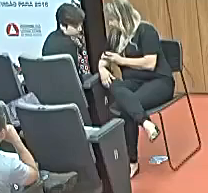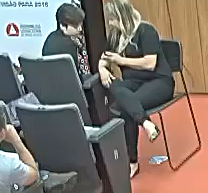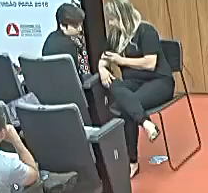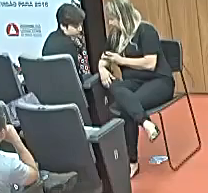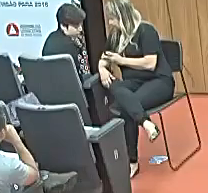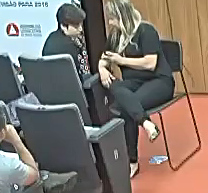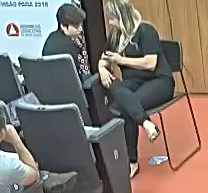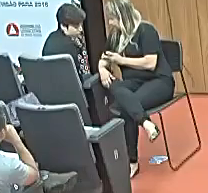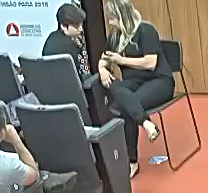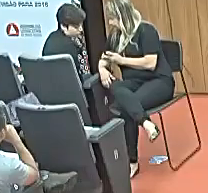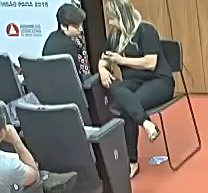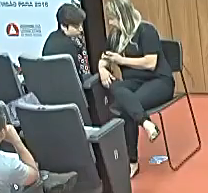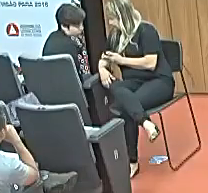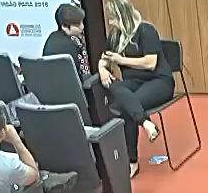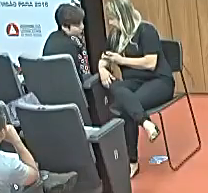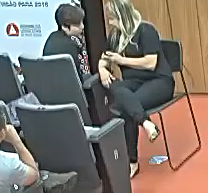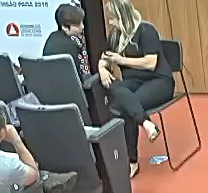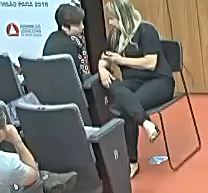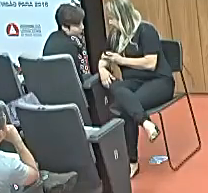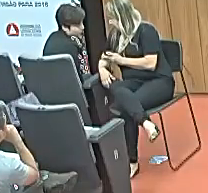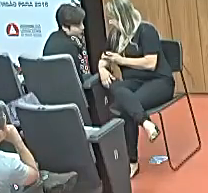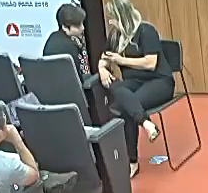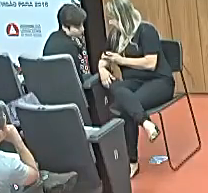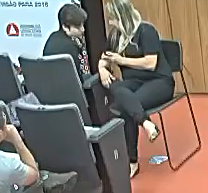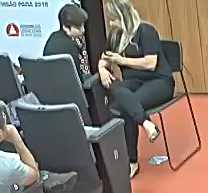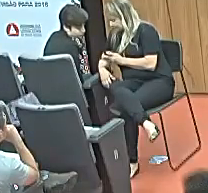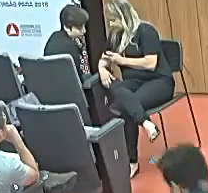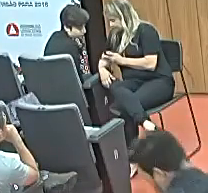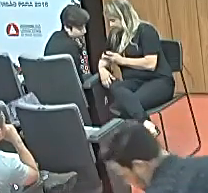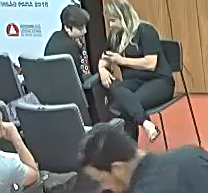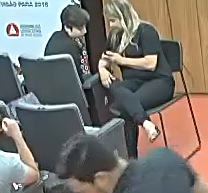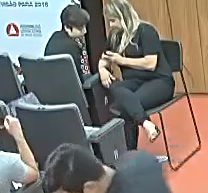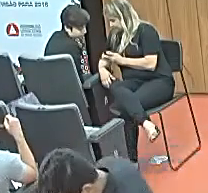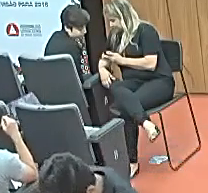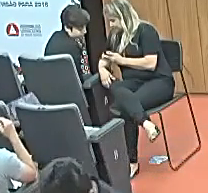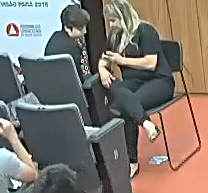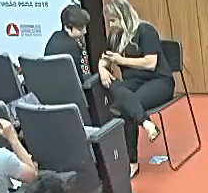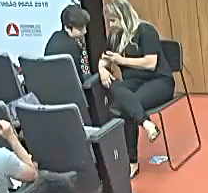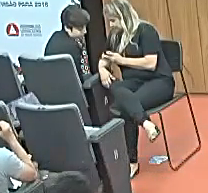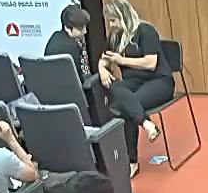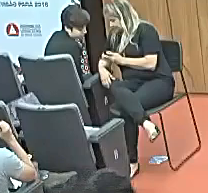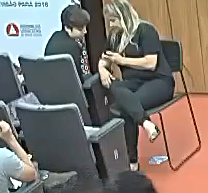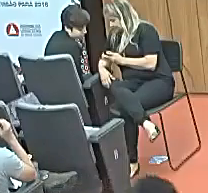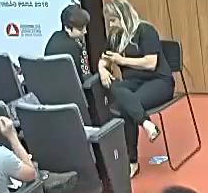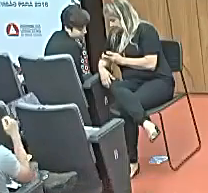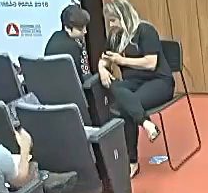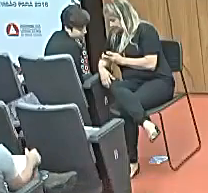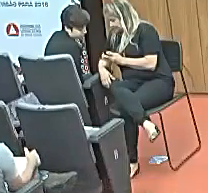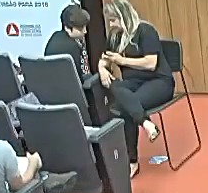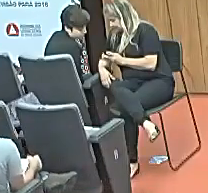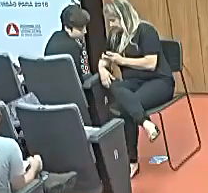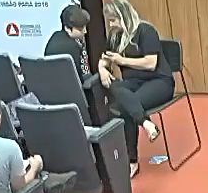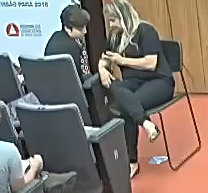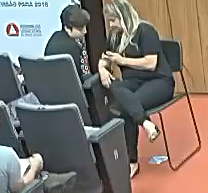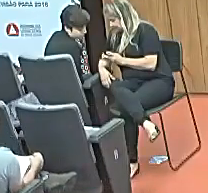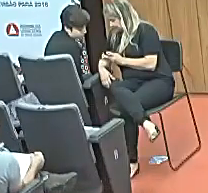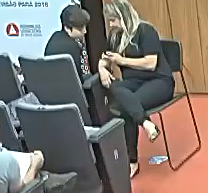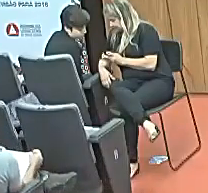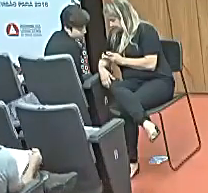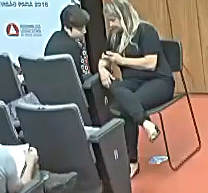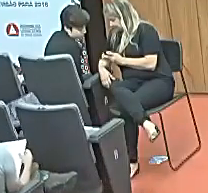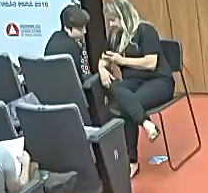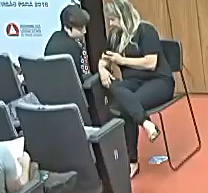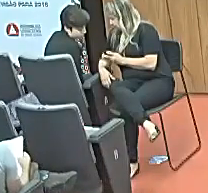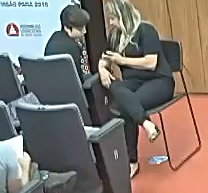e todas bem gente o nosso tema foi direitos humanos no dia 5 nós debatemos no grupo de